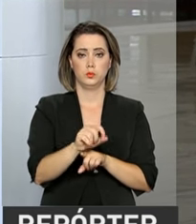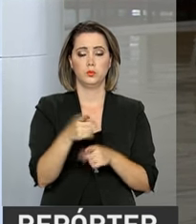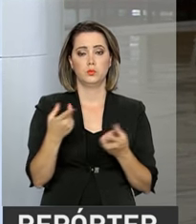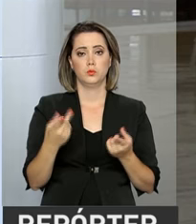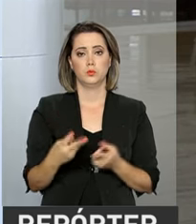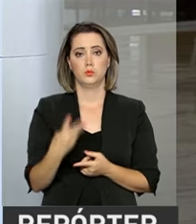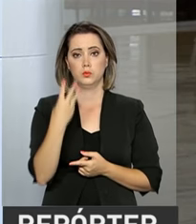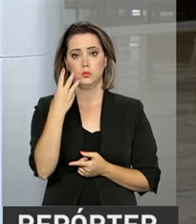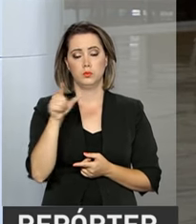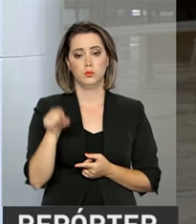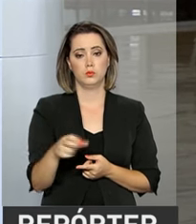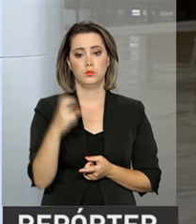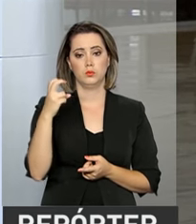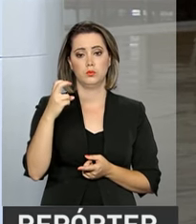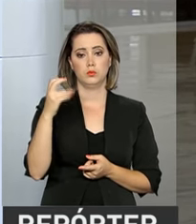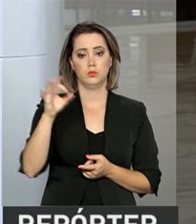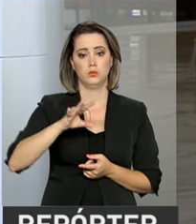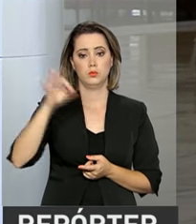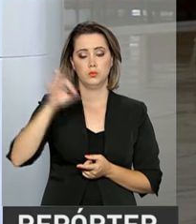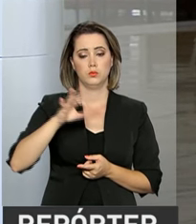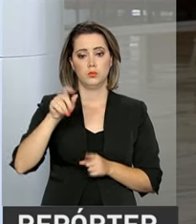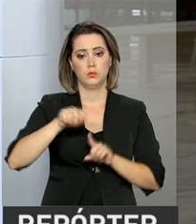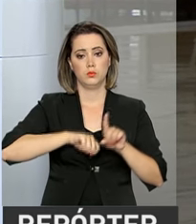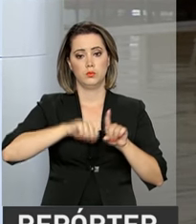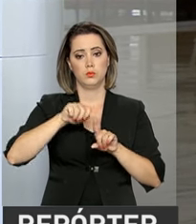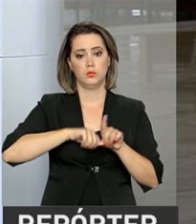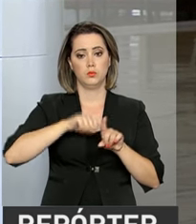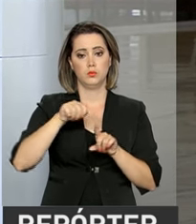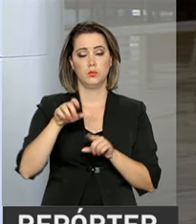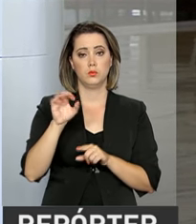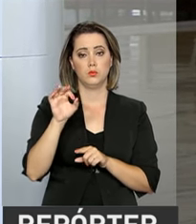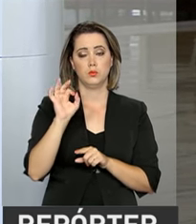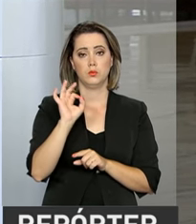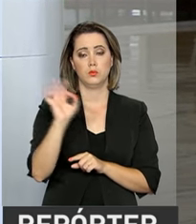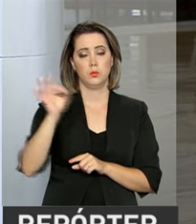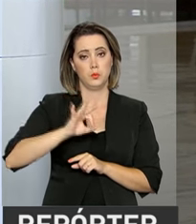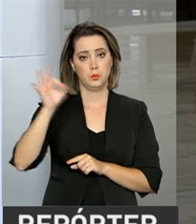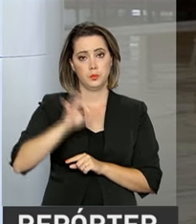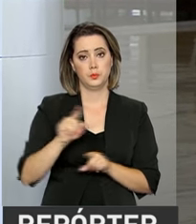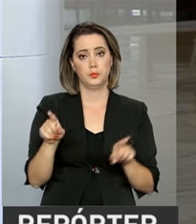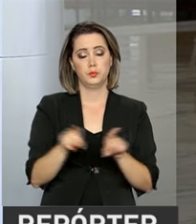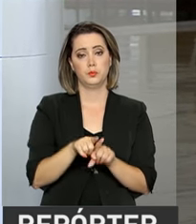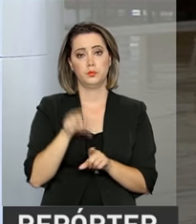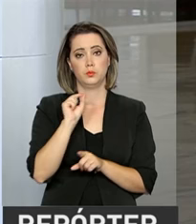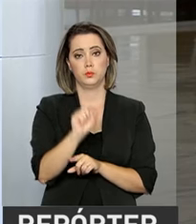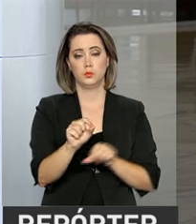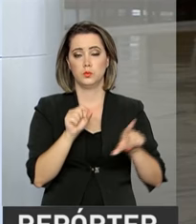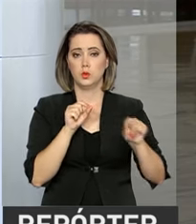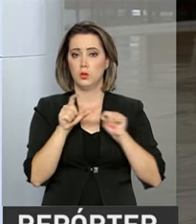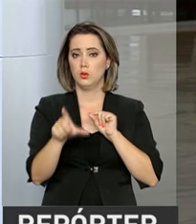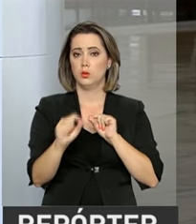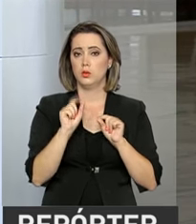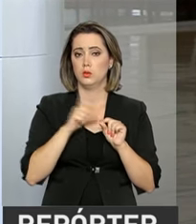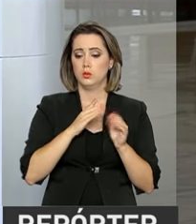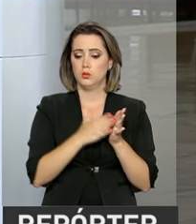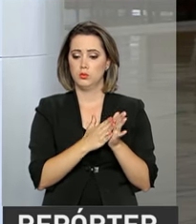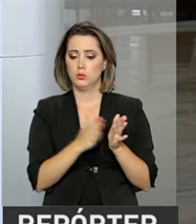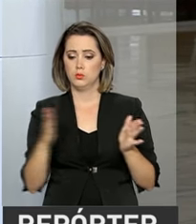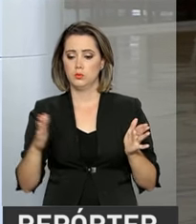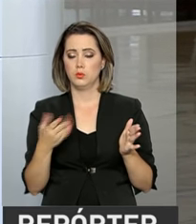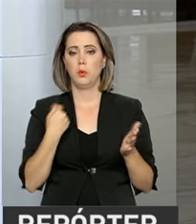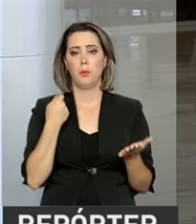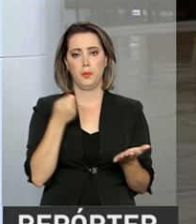operação, 3,5%, bem abaixo do que aqueles praticados no mercado. E essas operações terão um prazo para